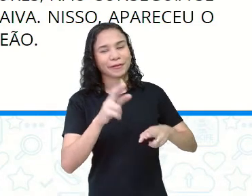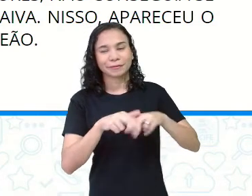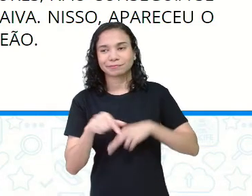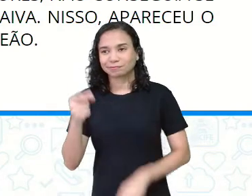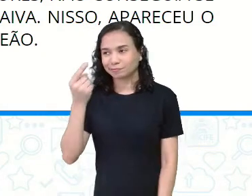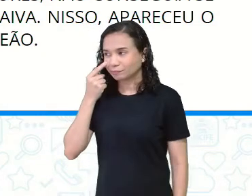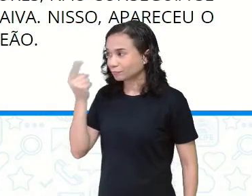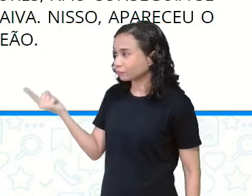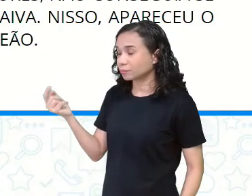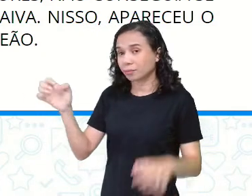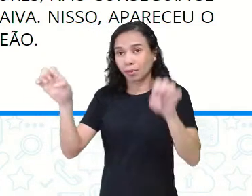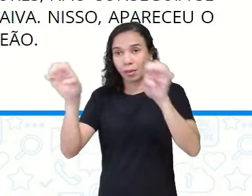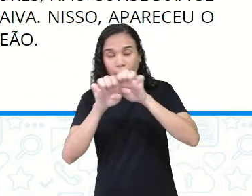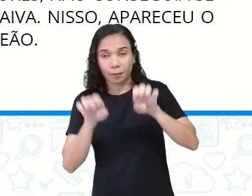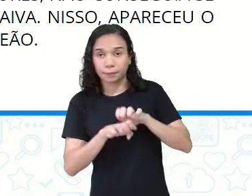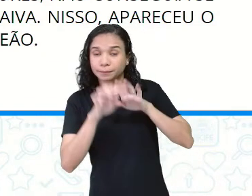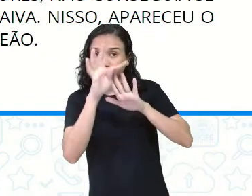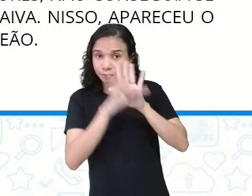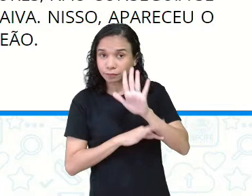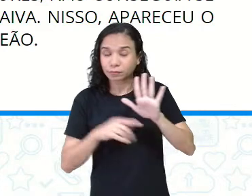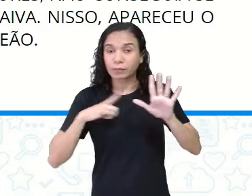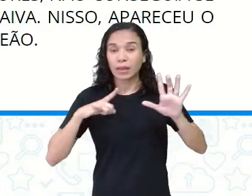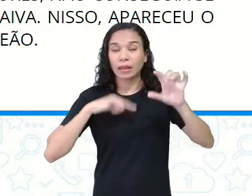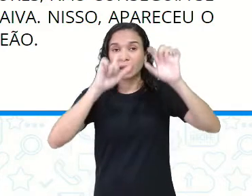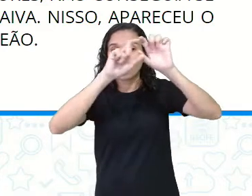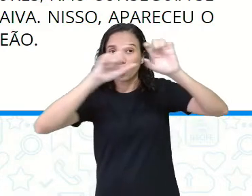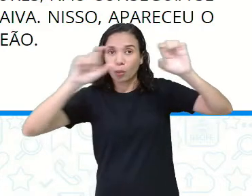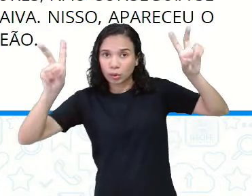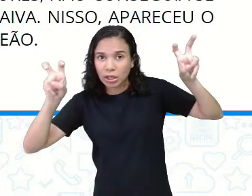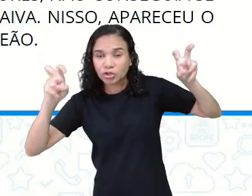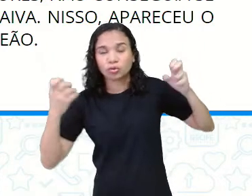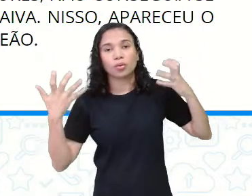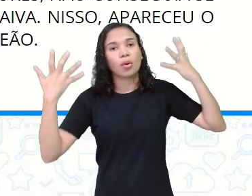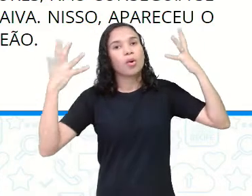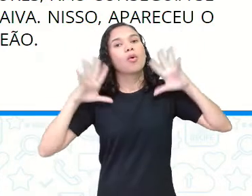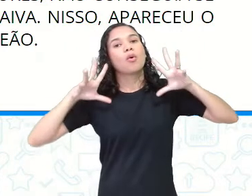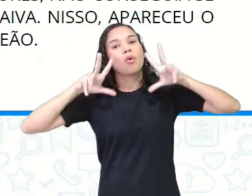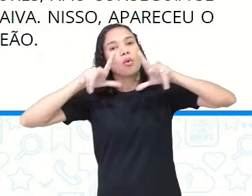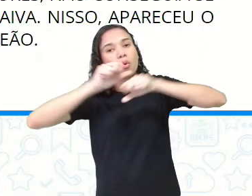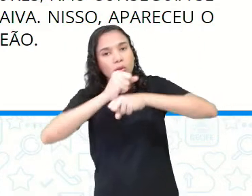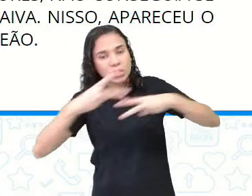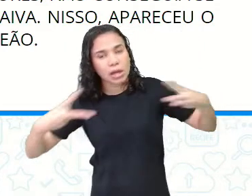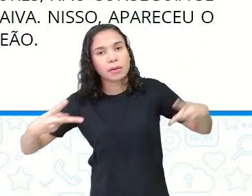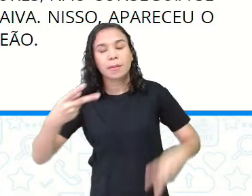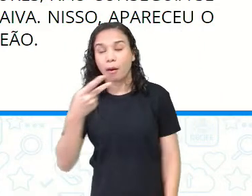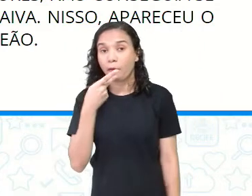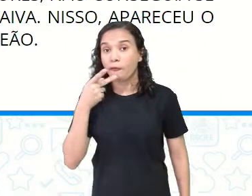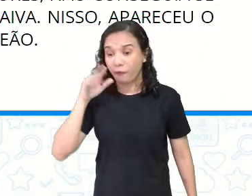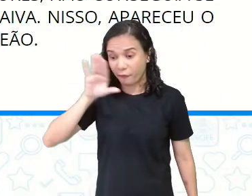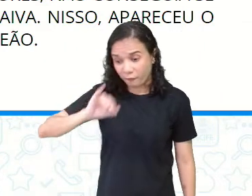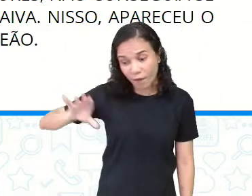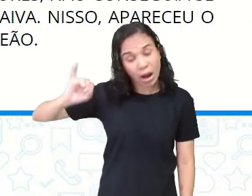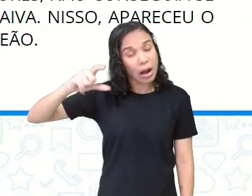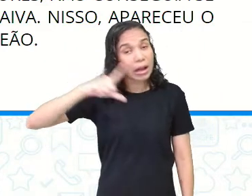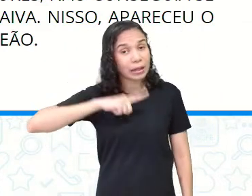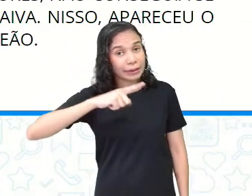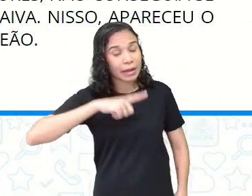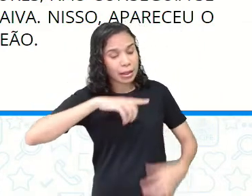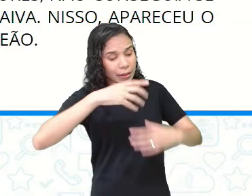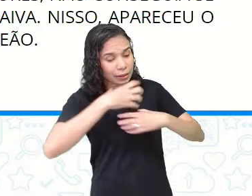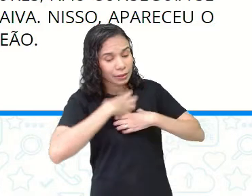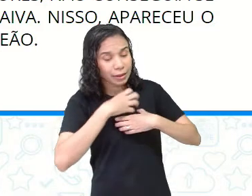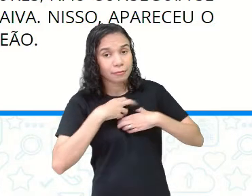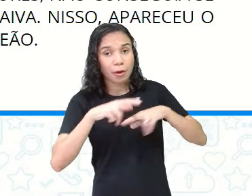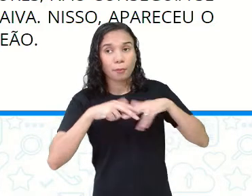texto? Eu tenho um título. Os animais falam, os animais têm sentimentos, não é isso? E no final eu